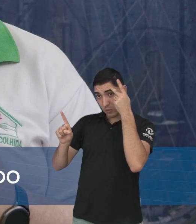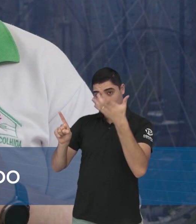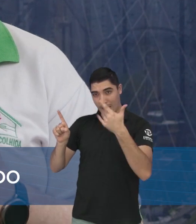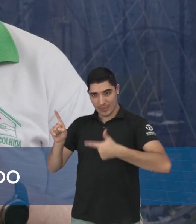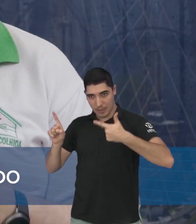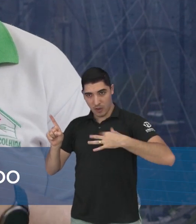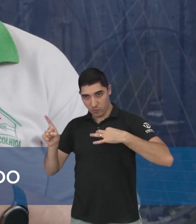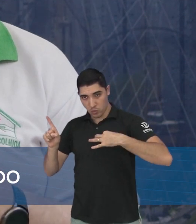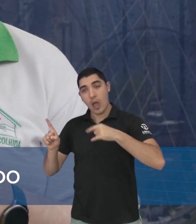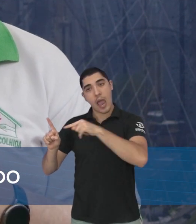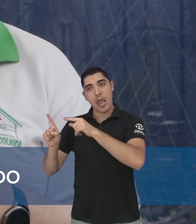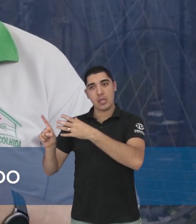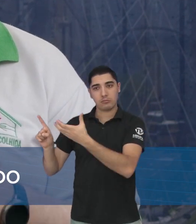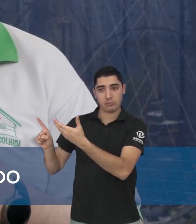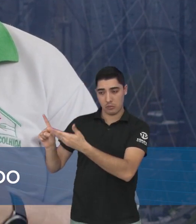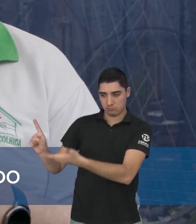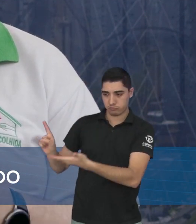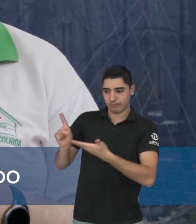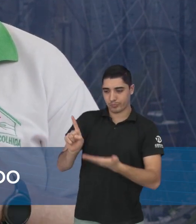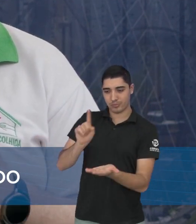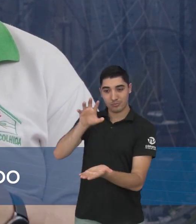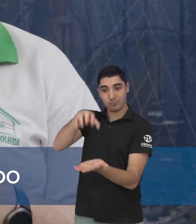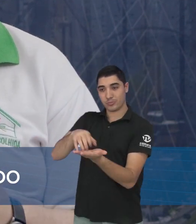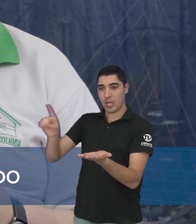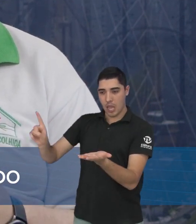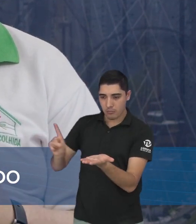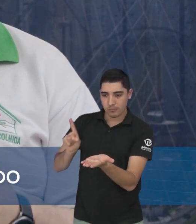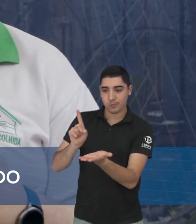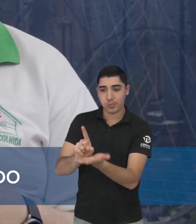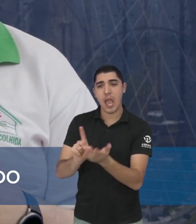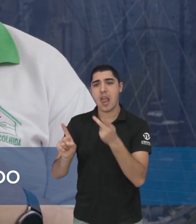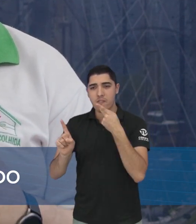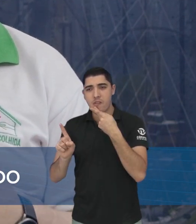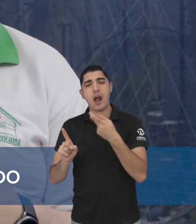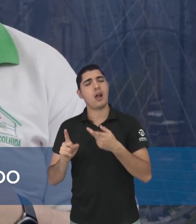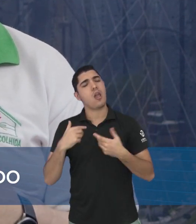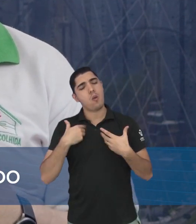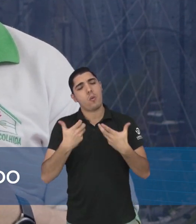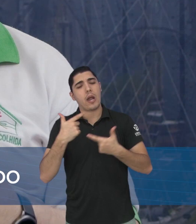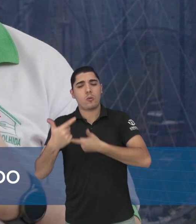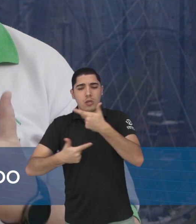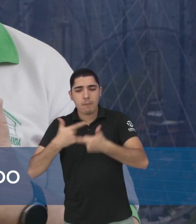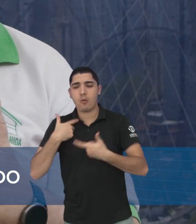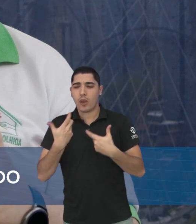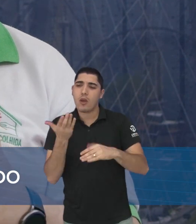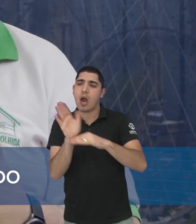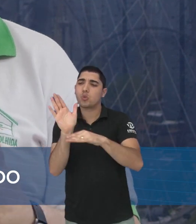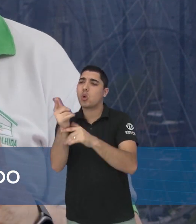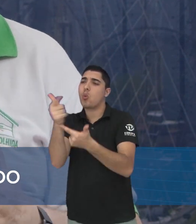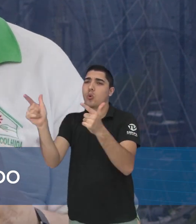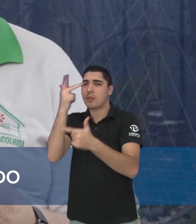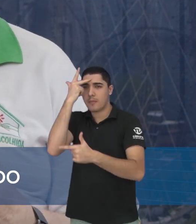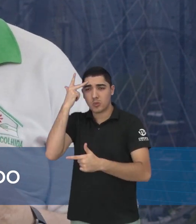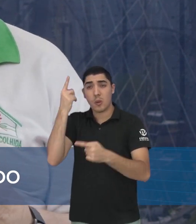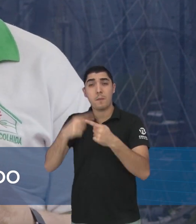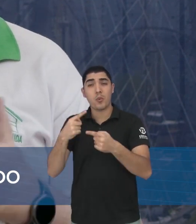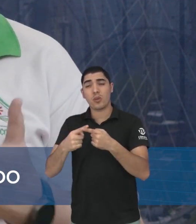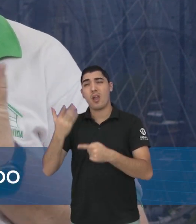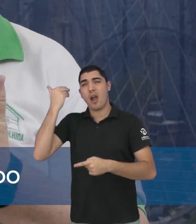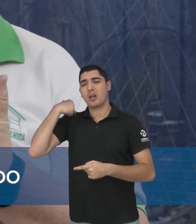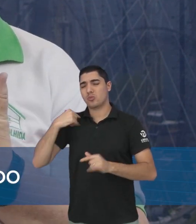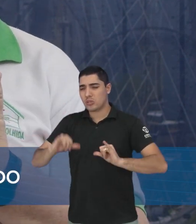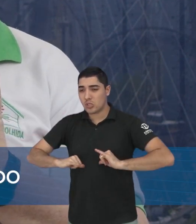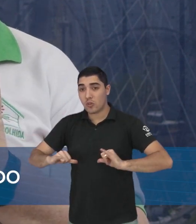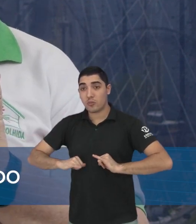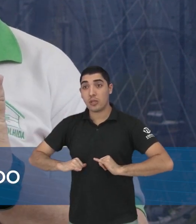olha, eu preciso praticar o bem, que eu tenho certeza que só o bem pode preencher esse vazio que meu ente querido deixou. E